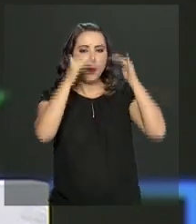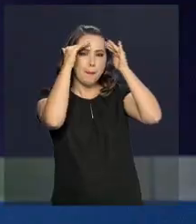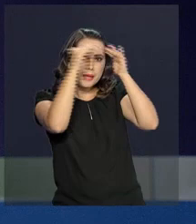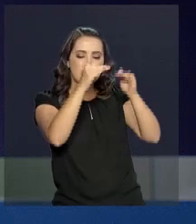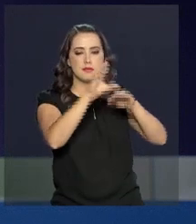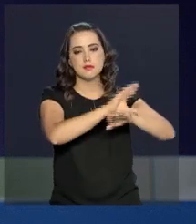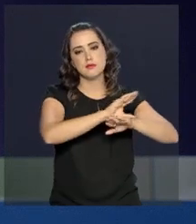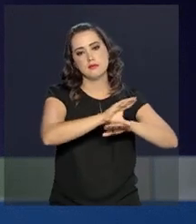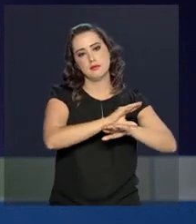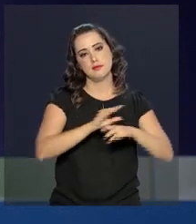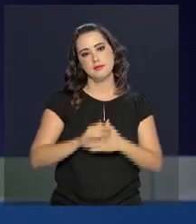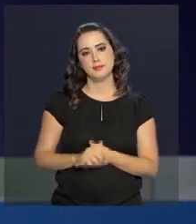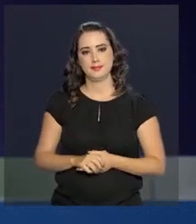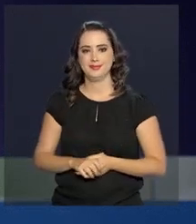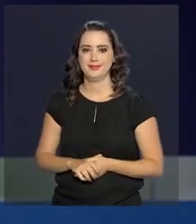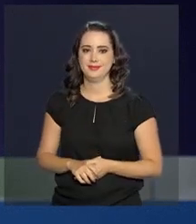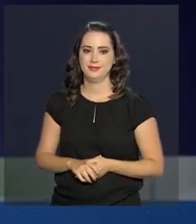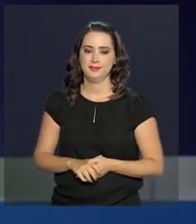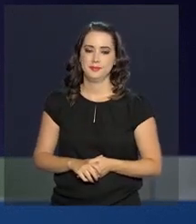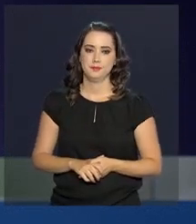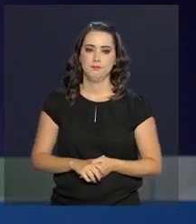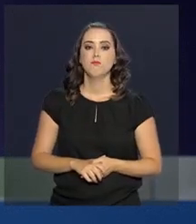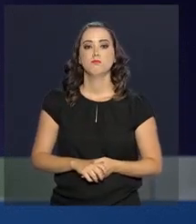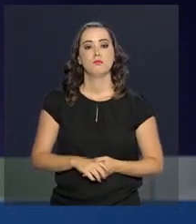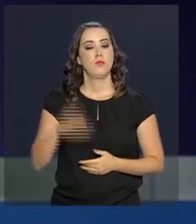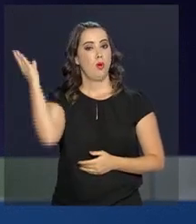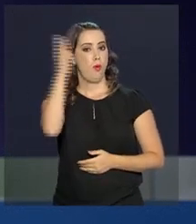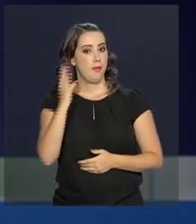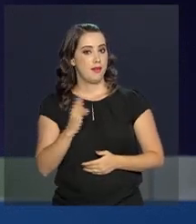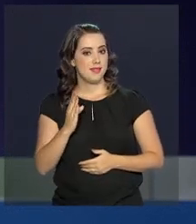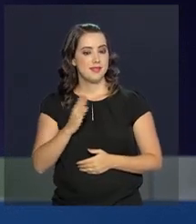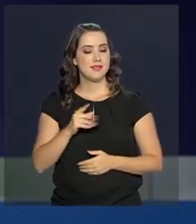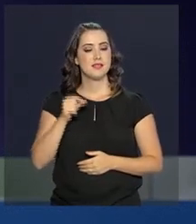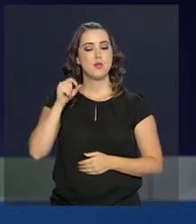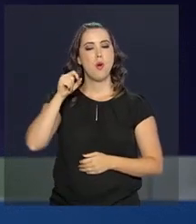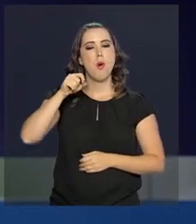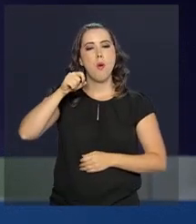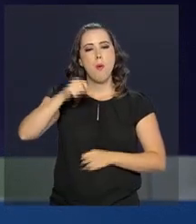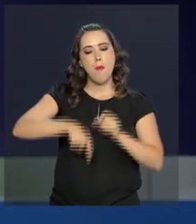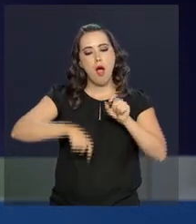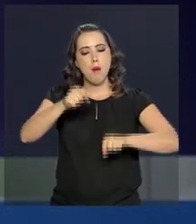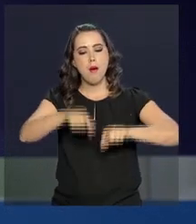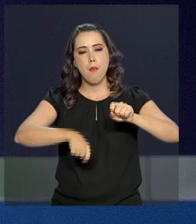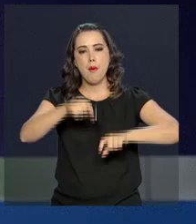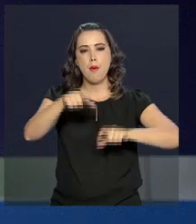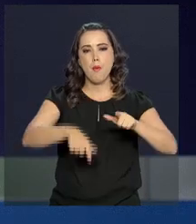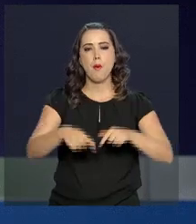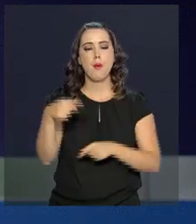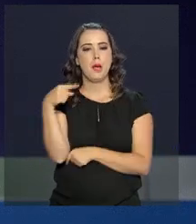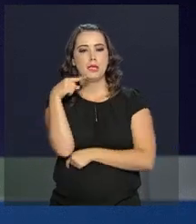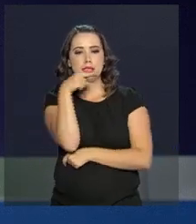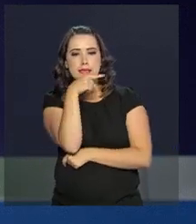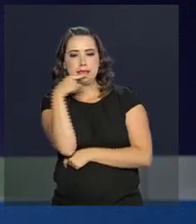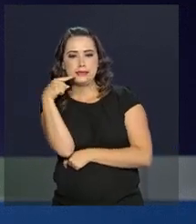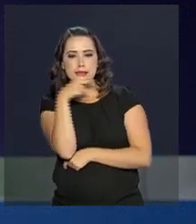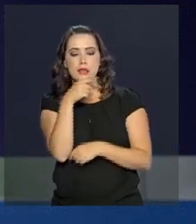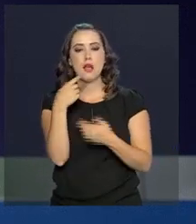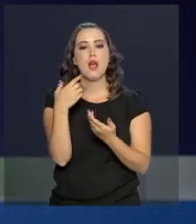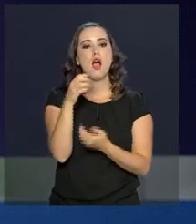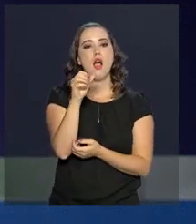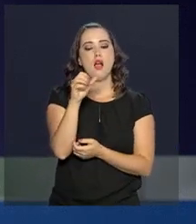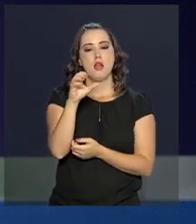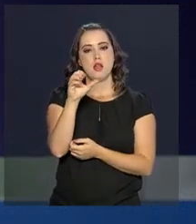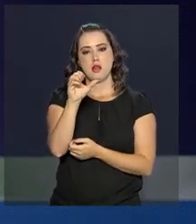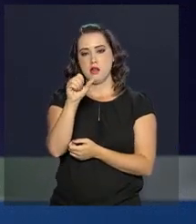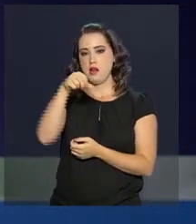Constituição. O Brasil está entre os maiores produtores mundiais de cana-de-açúcar e etanol,